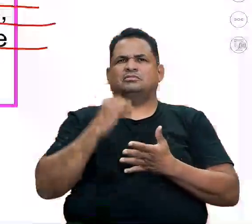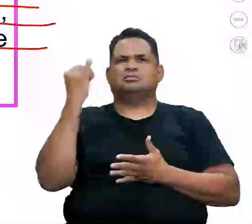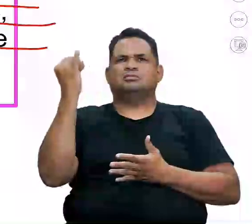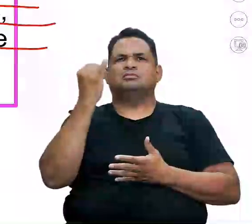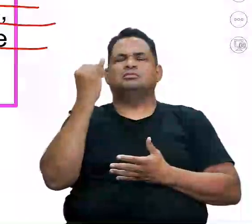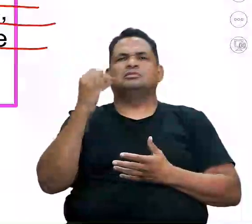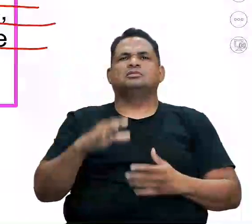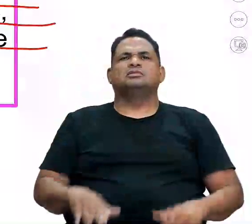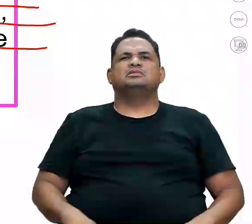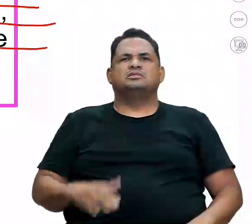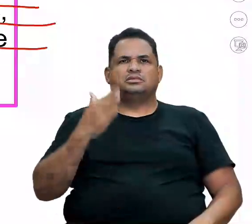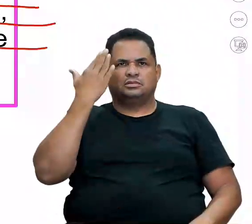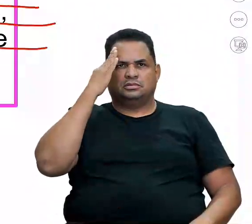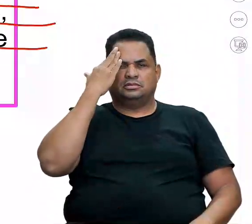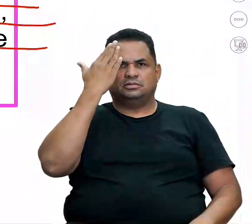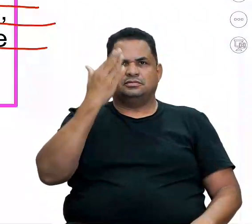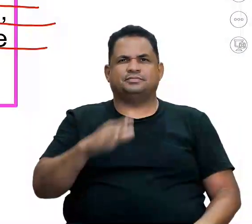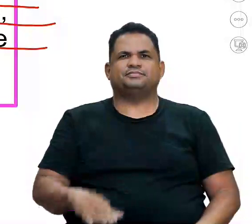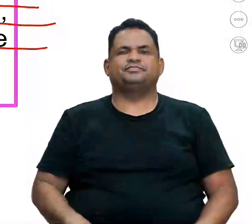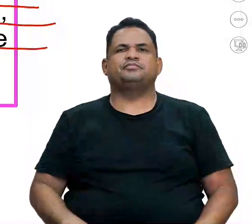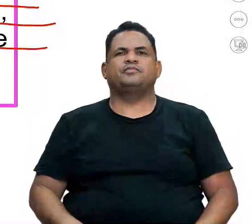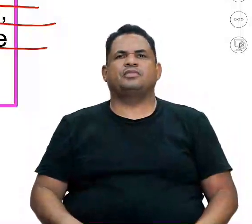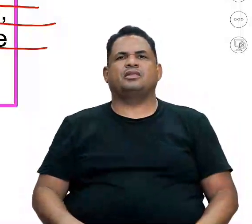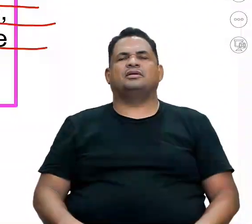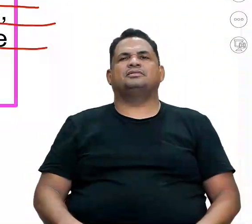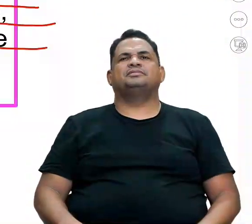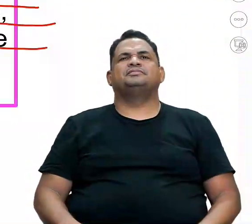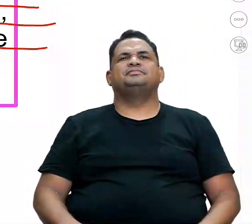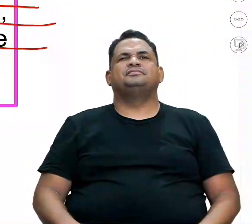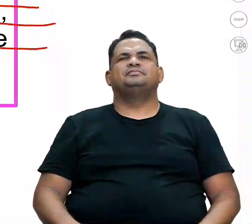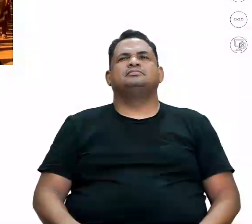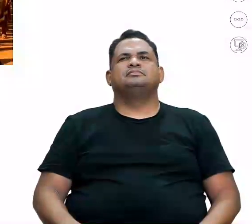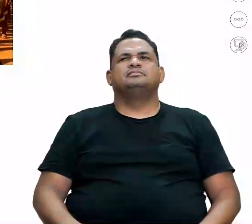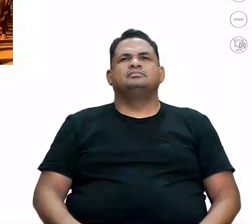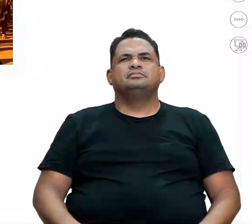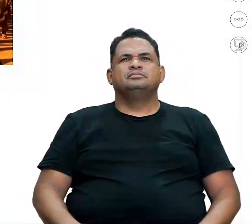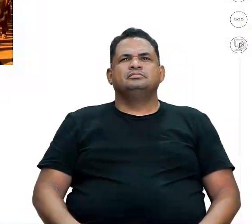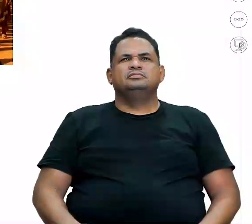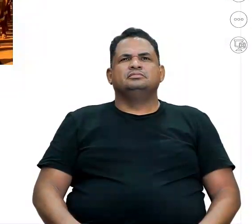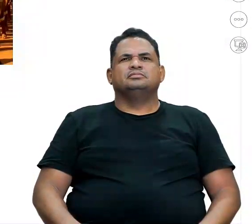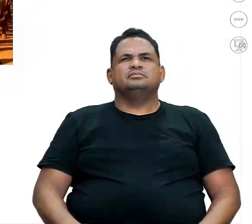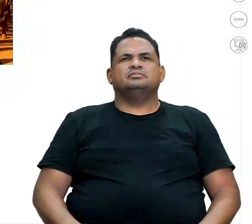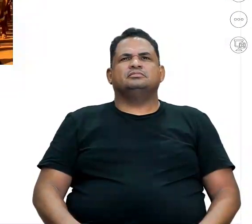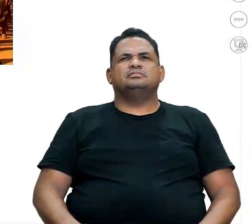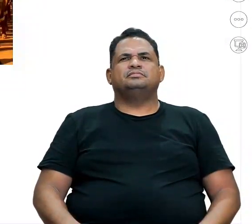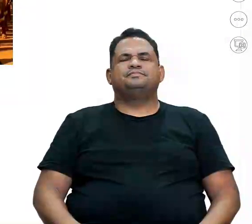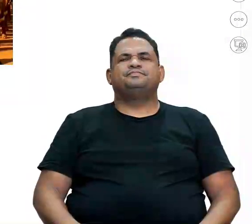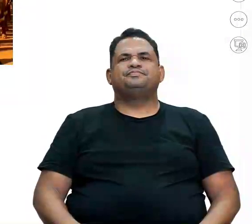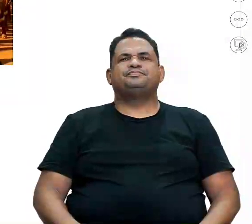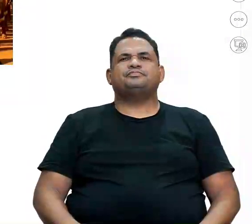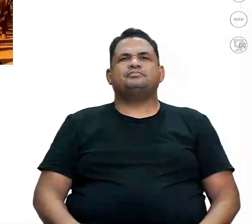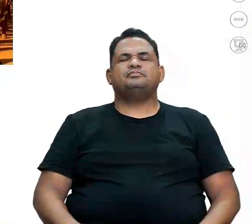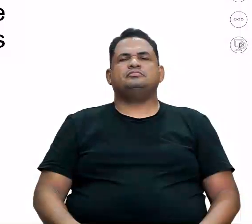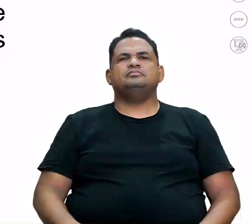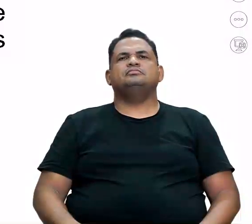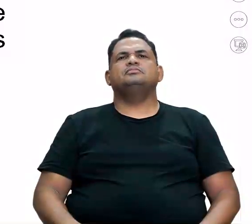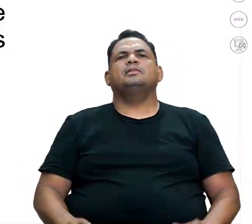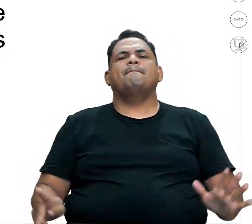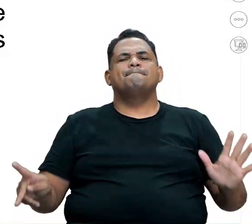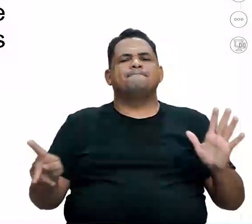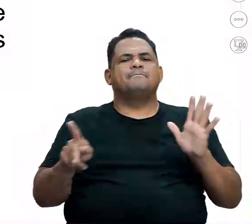quadro? E agora a gente vai para outro conceito, que é um conceito de particularismo histórico. O que vem a